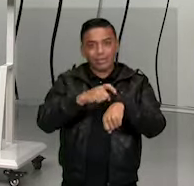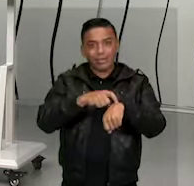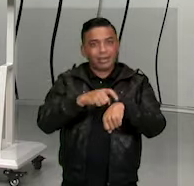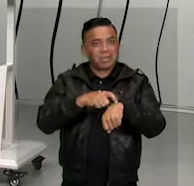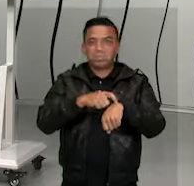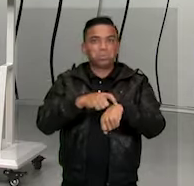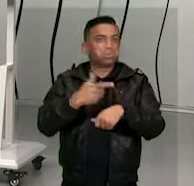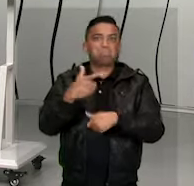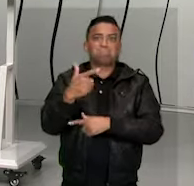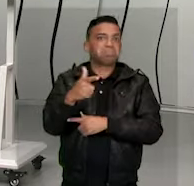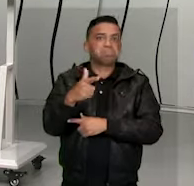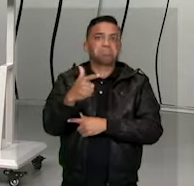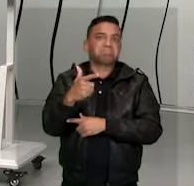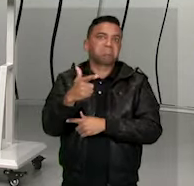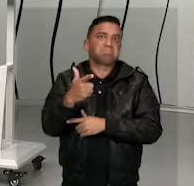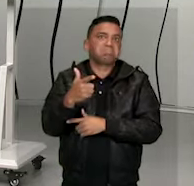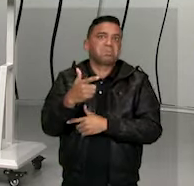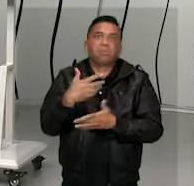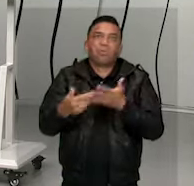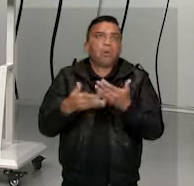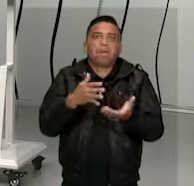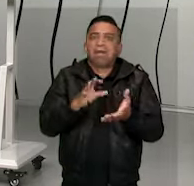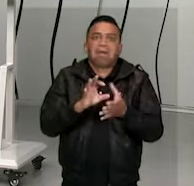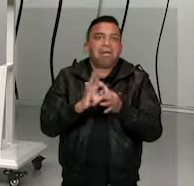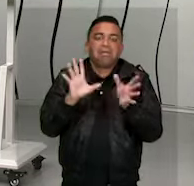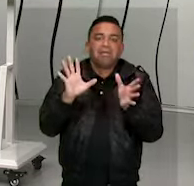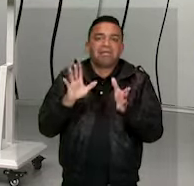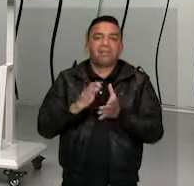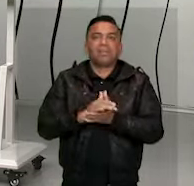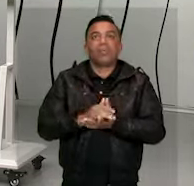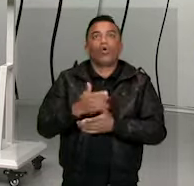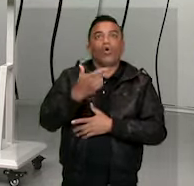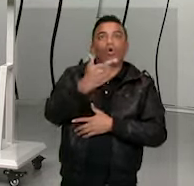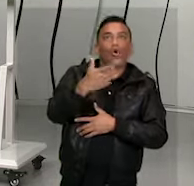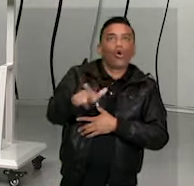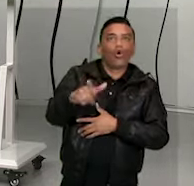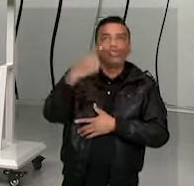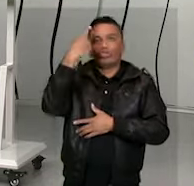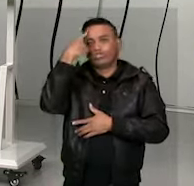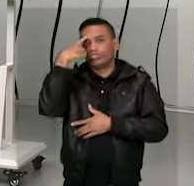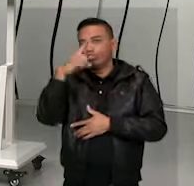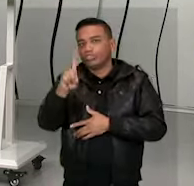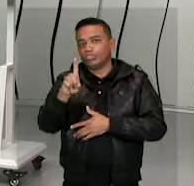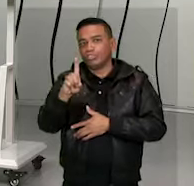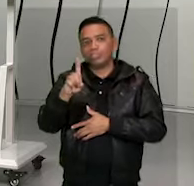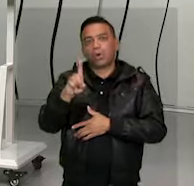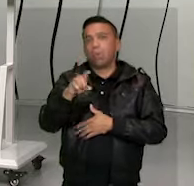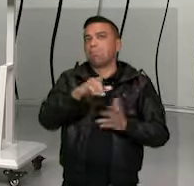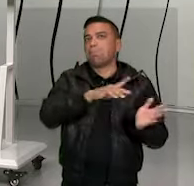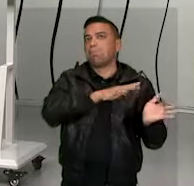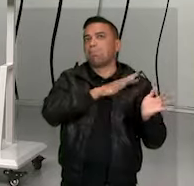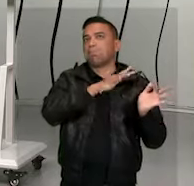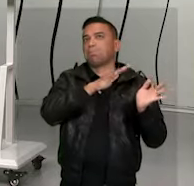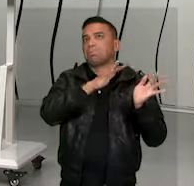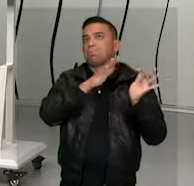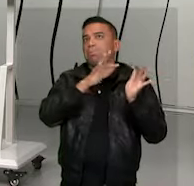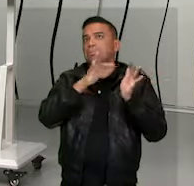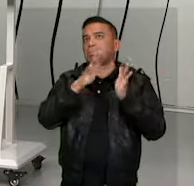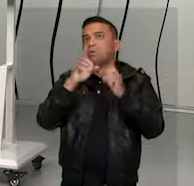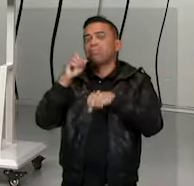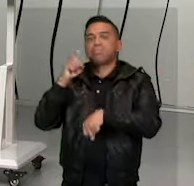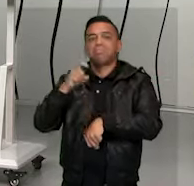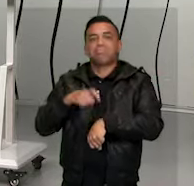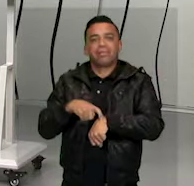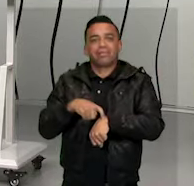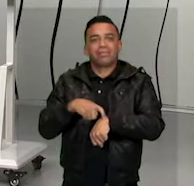difusa. Então você pode colocar no outro dia ou passado algum tempo. Todas